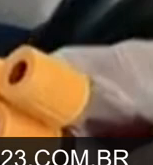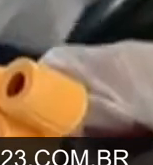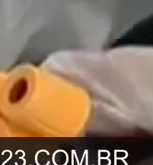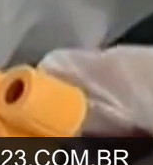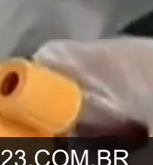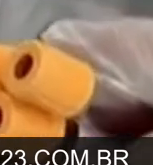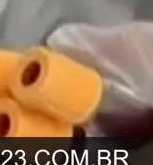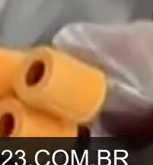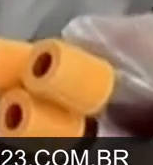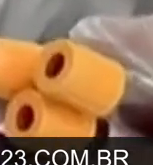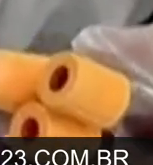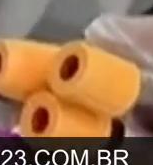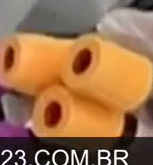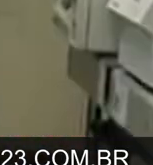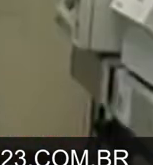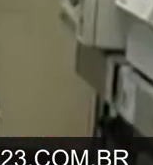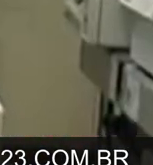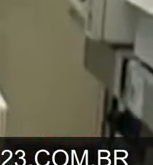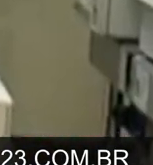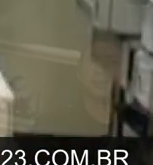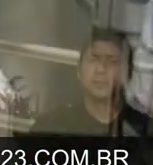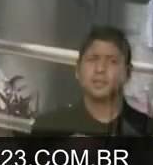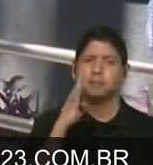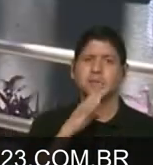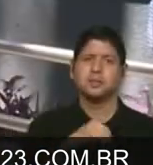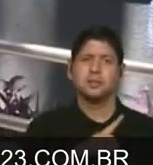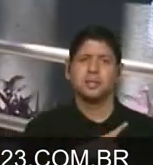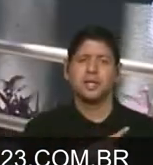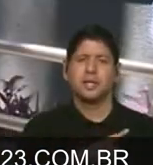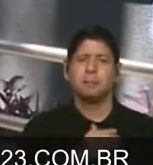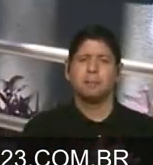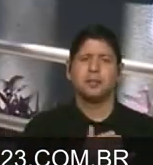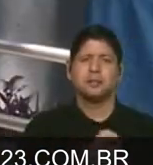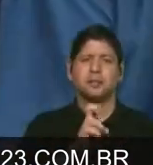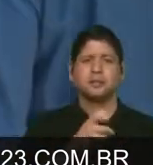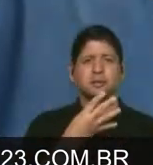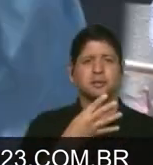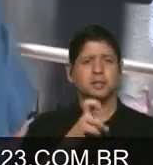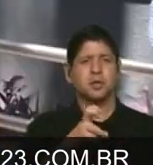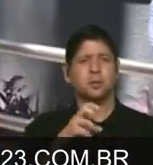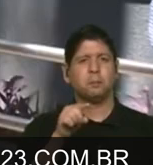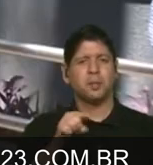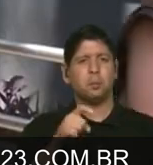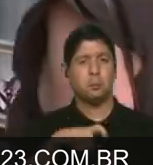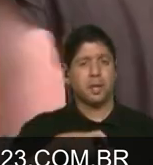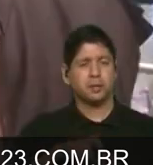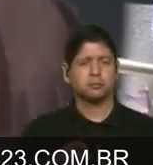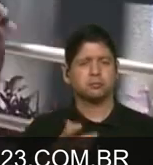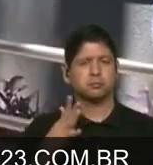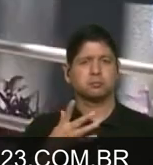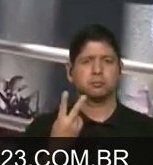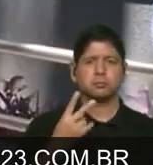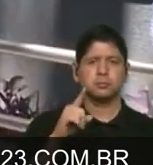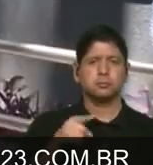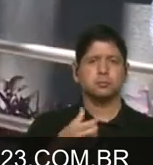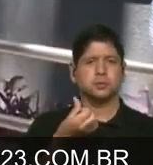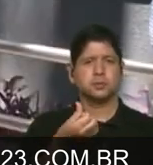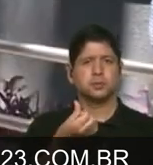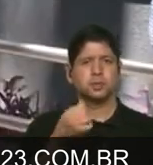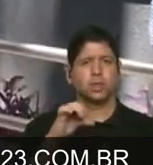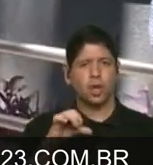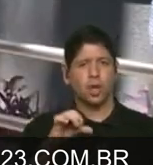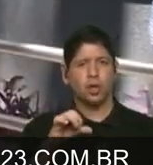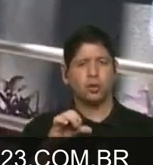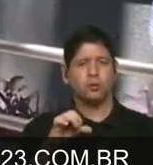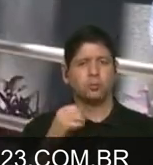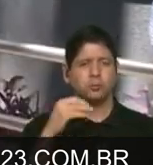Tem a reportagem, joga na tela. O Brasil tem 545 mil médicos, uma proporção de 2,69